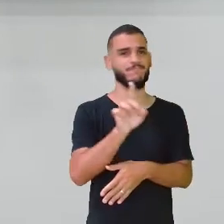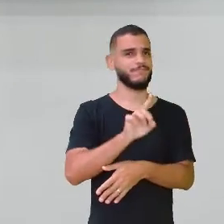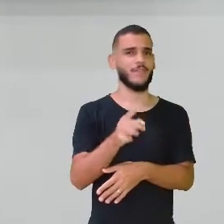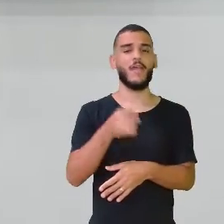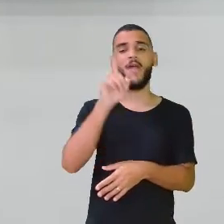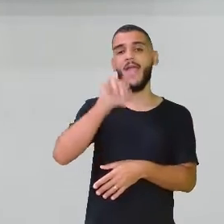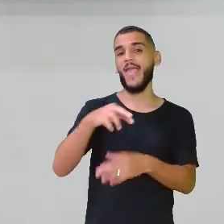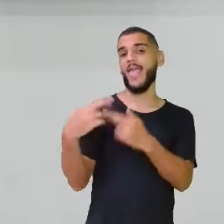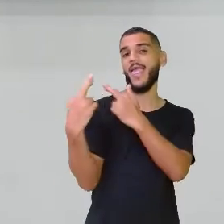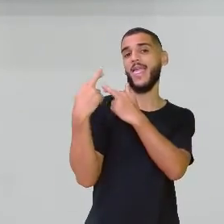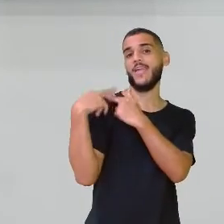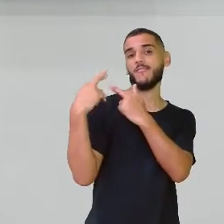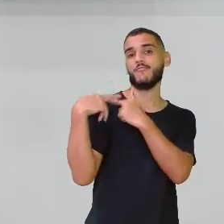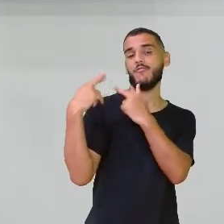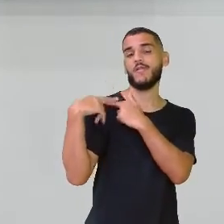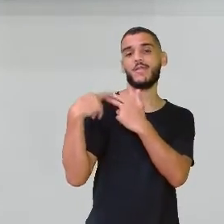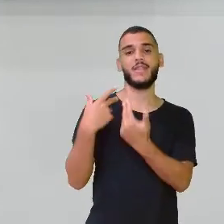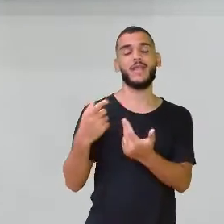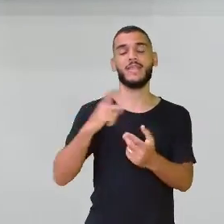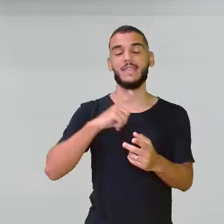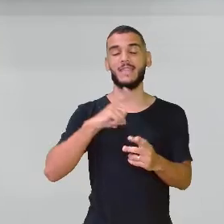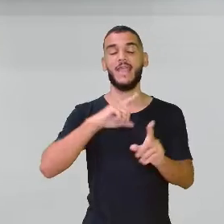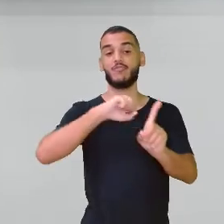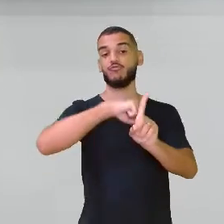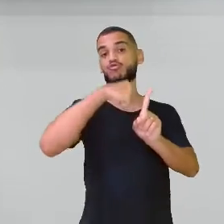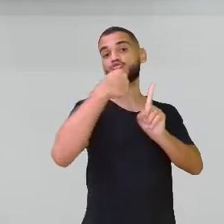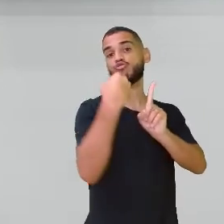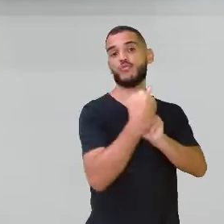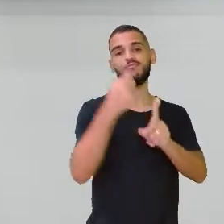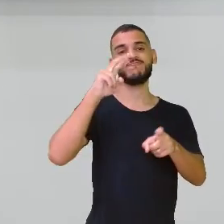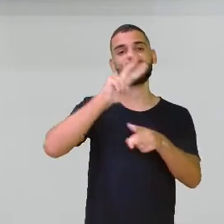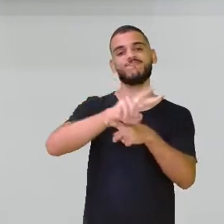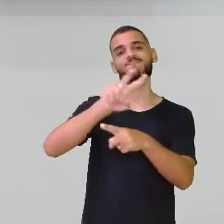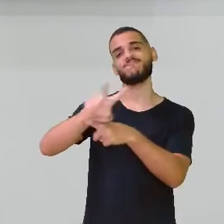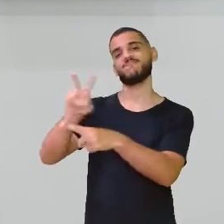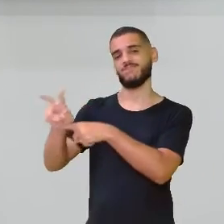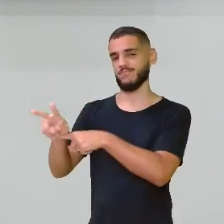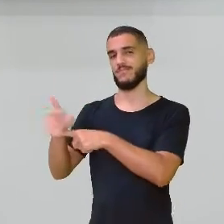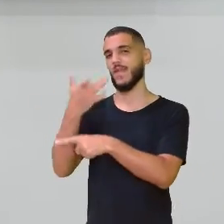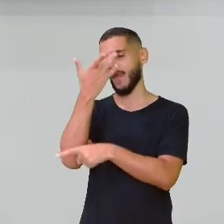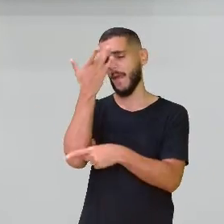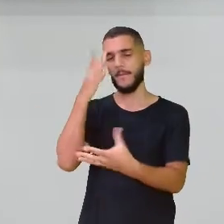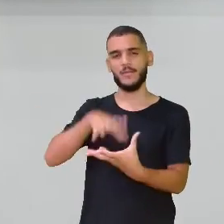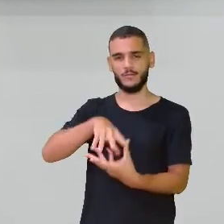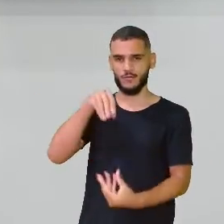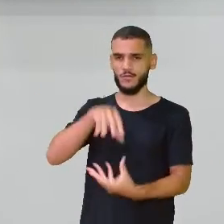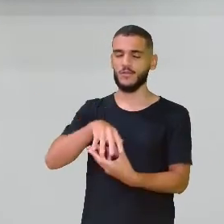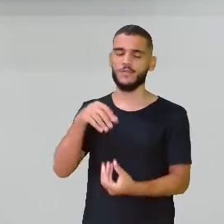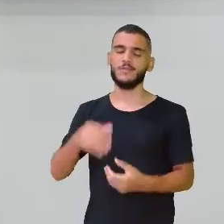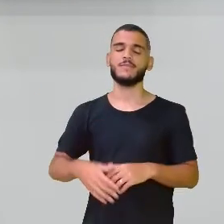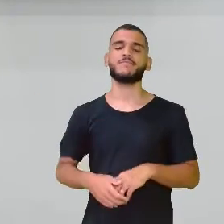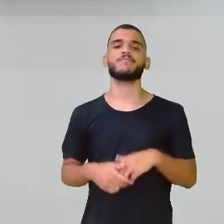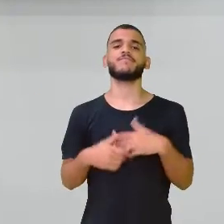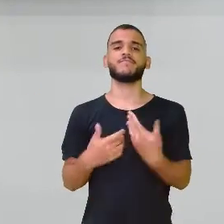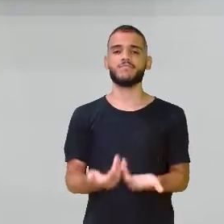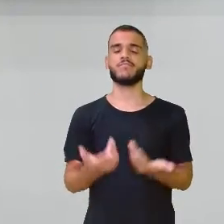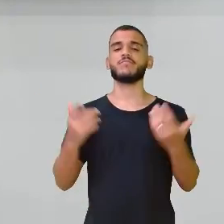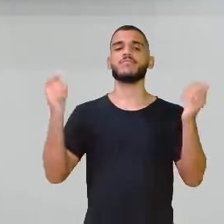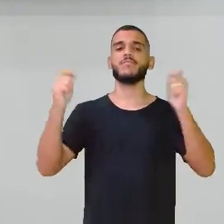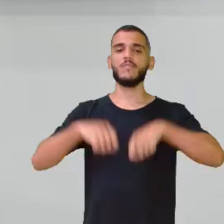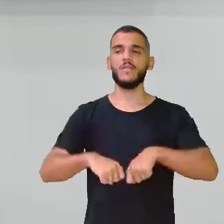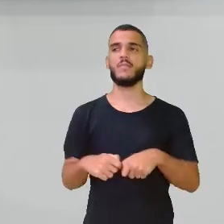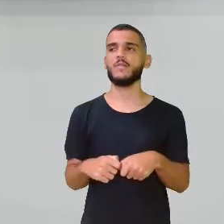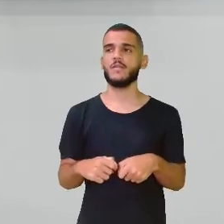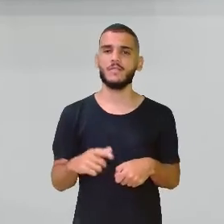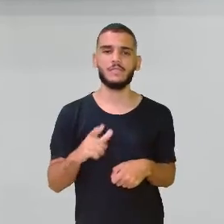tenho responsabilidade social com aquele idoso, não é? Eu poderia dizer que é